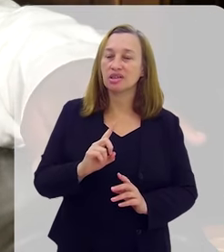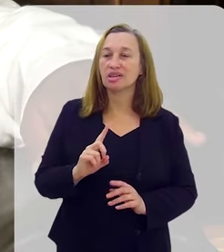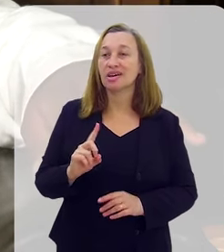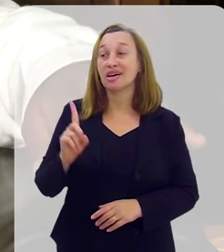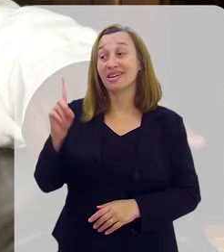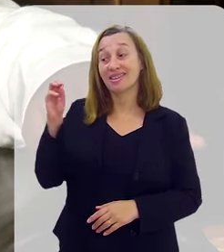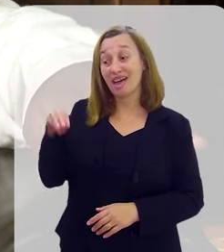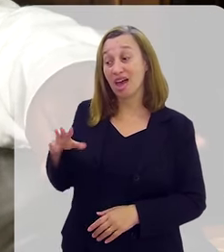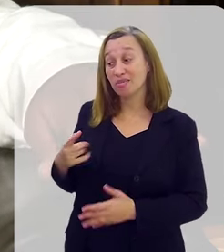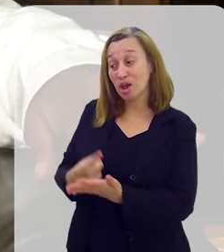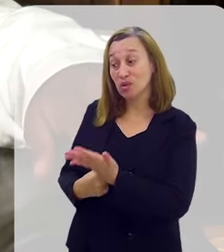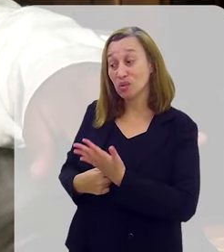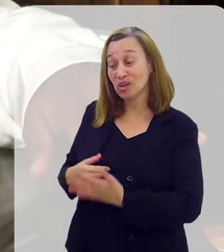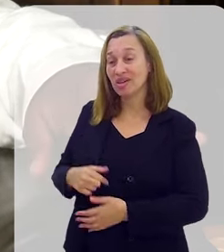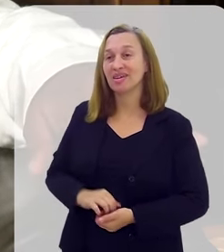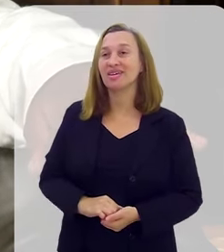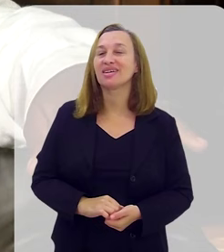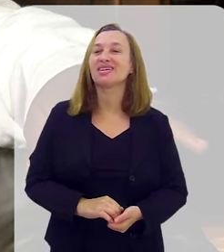Alô, Dan, me ajuda aí, hein?